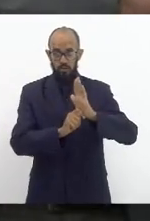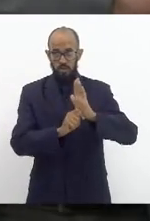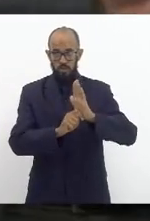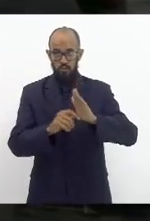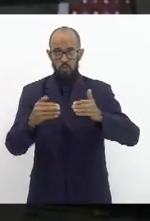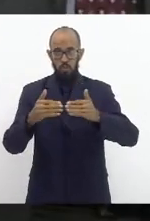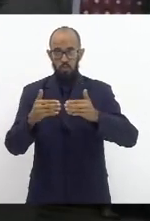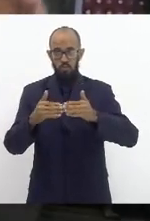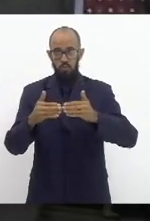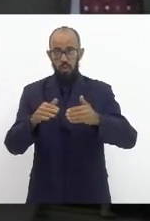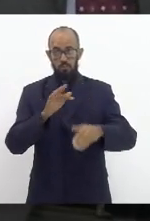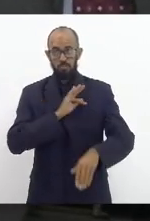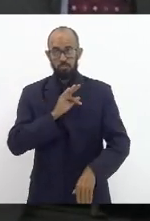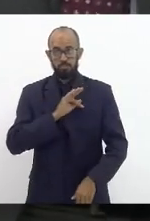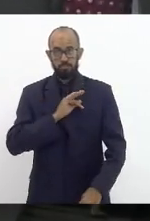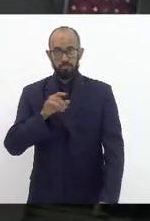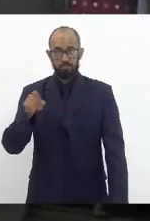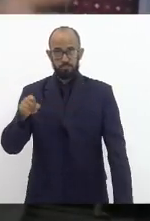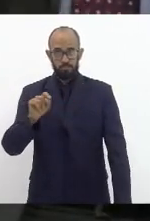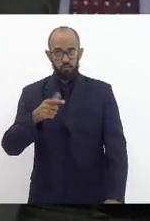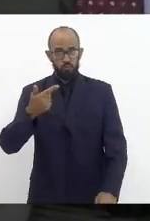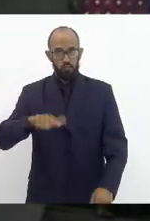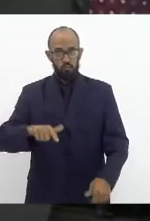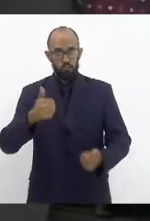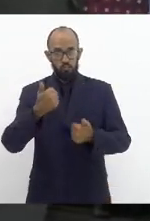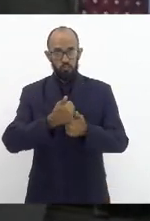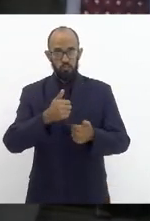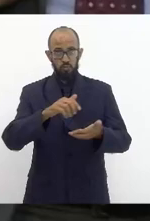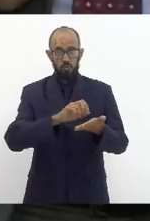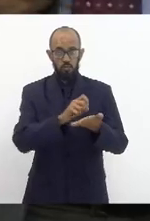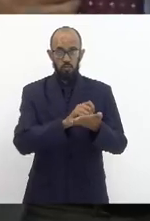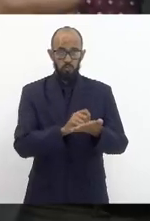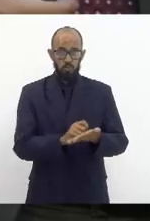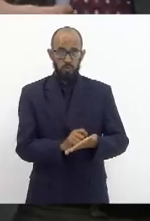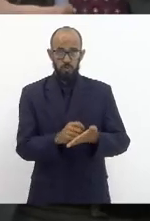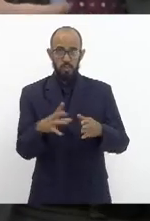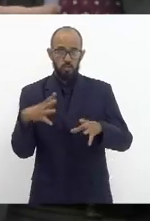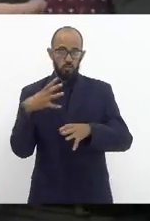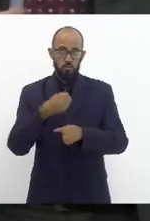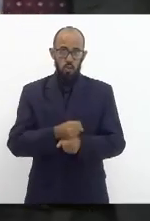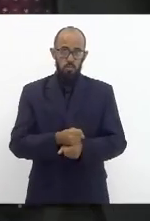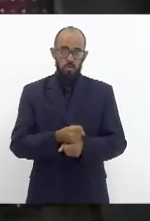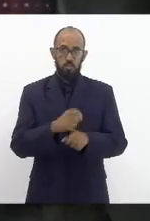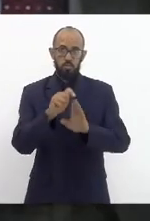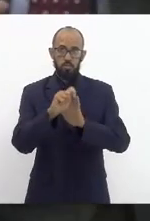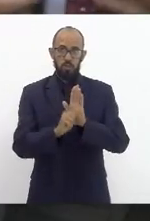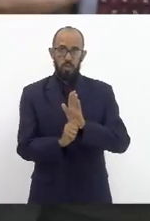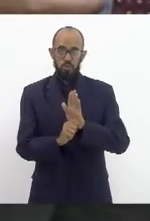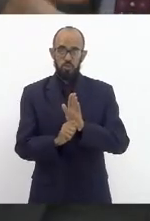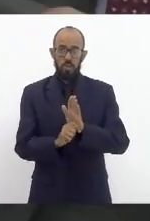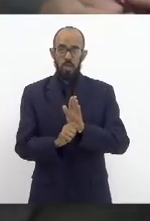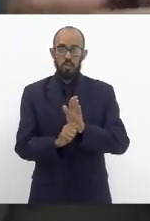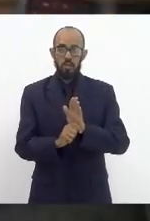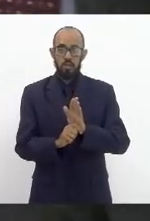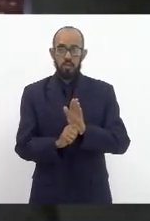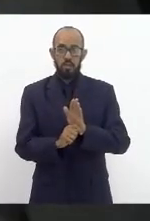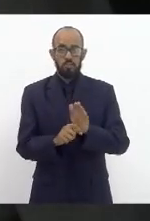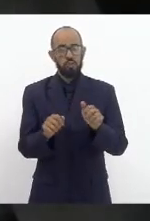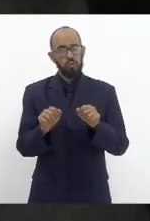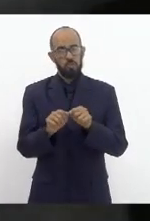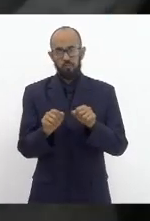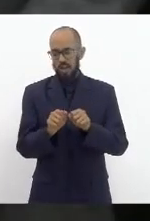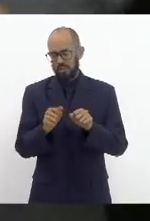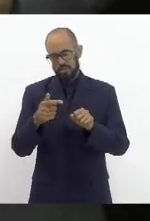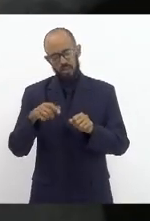deputada Marta e dos outros coautores, que aí a gente junta um texto só, publica hoje para amanhã, e aí traz já